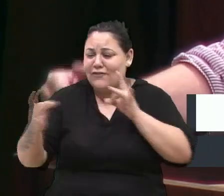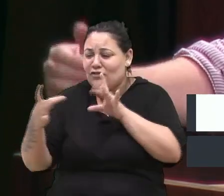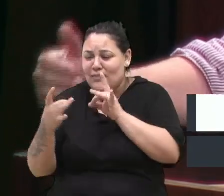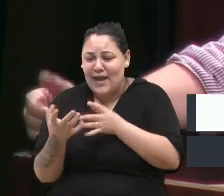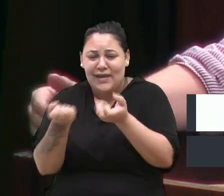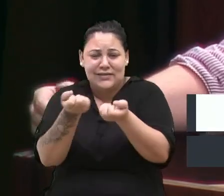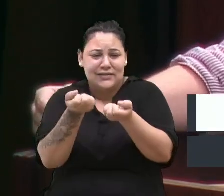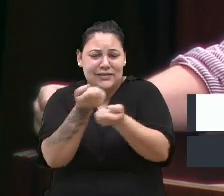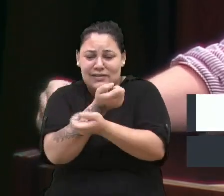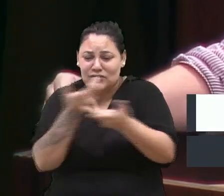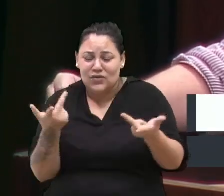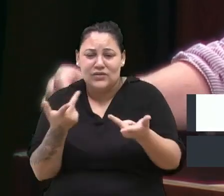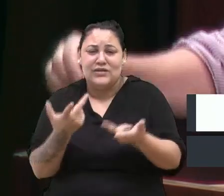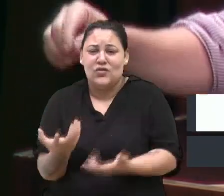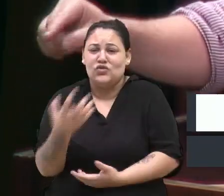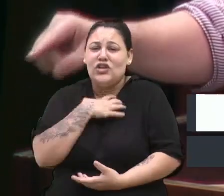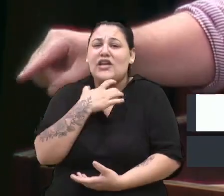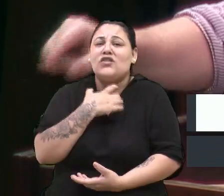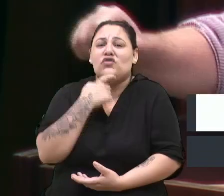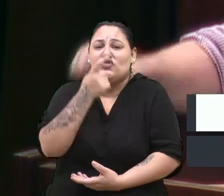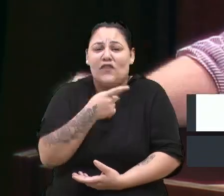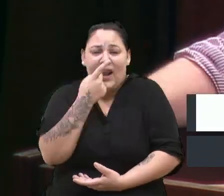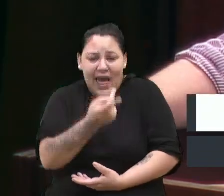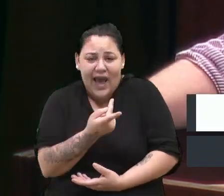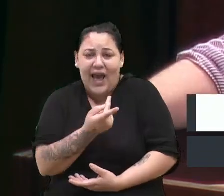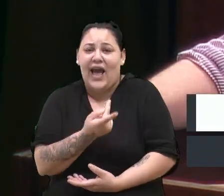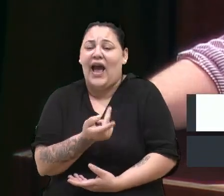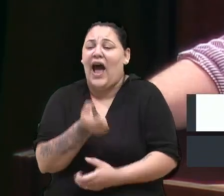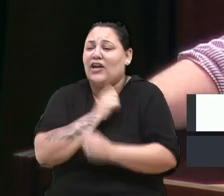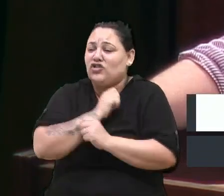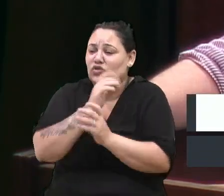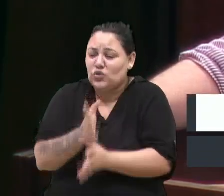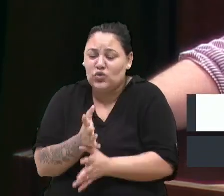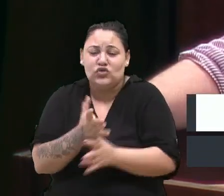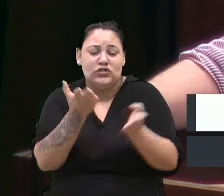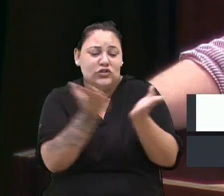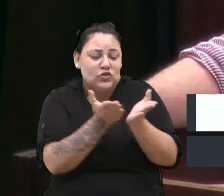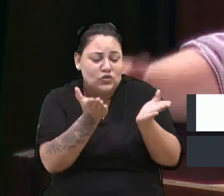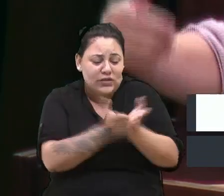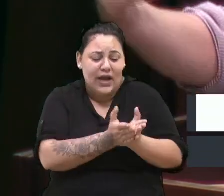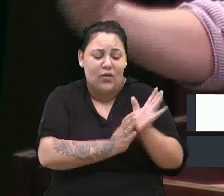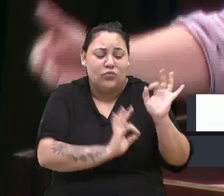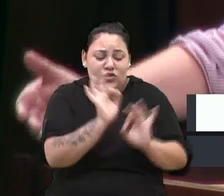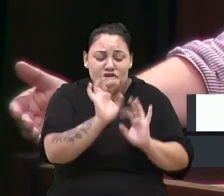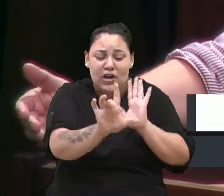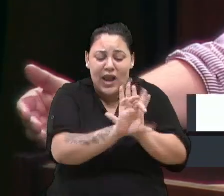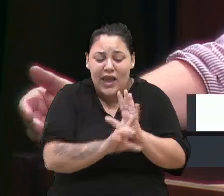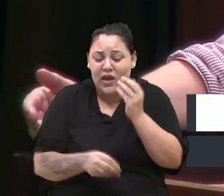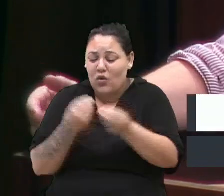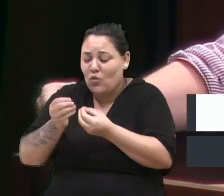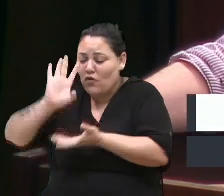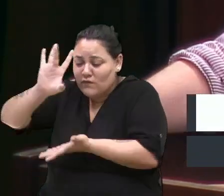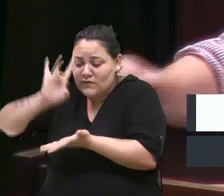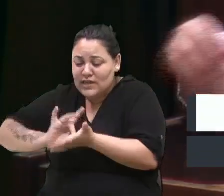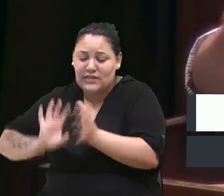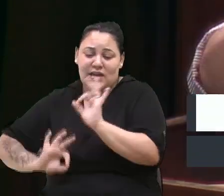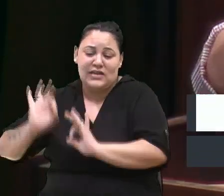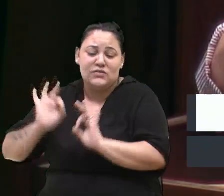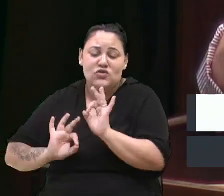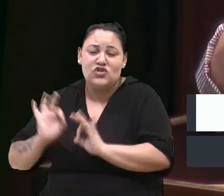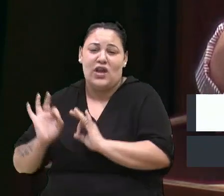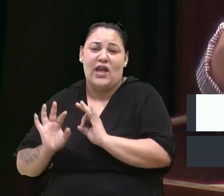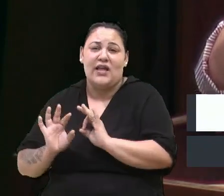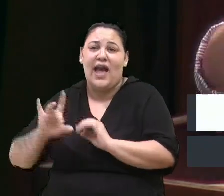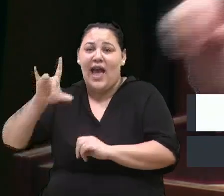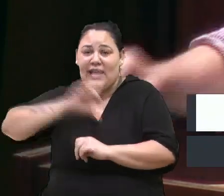a maneira de agir, a maneira de estudar um projeto de lei, de como colocar esse projeto. E aqui nós temos